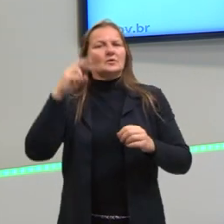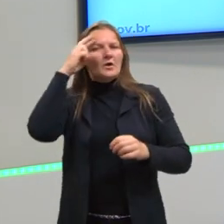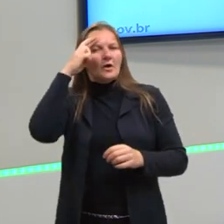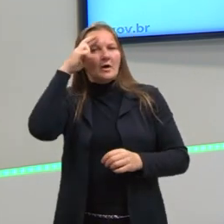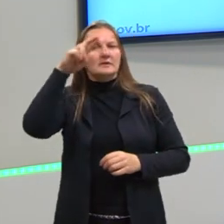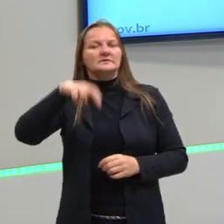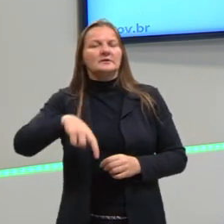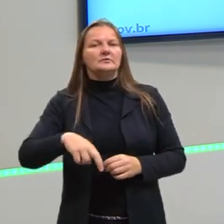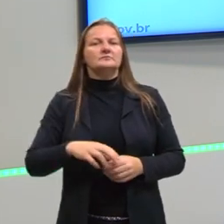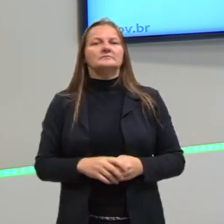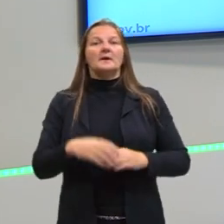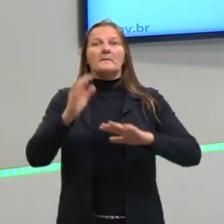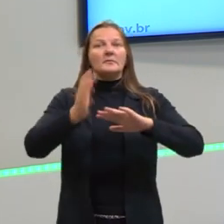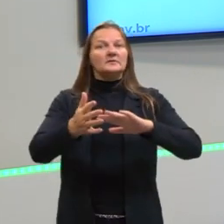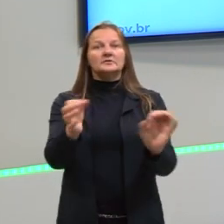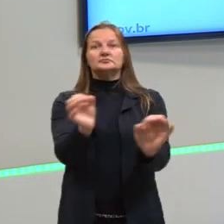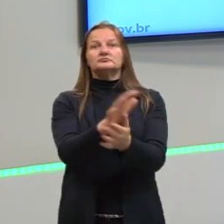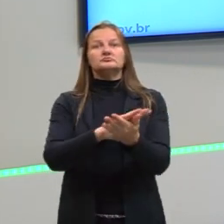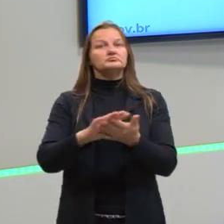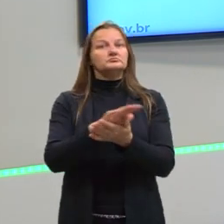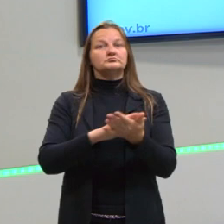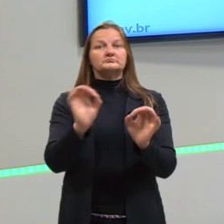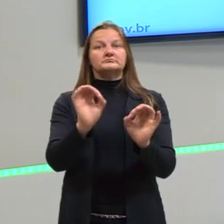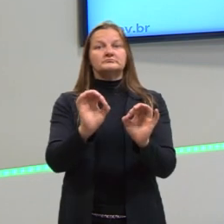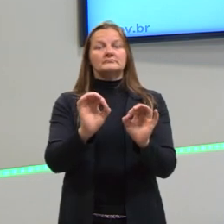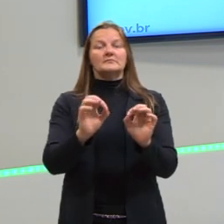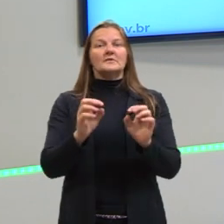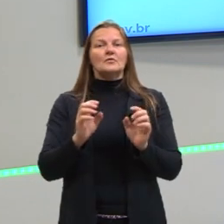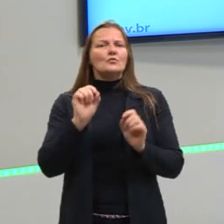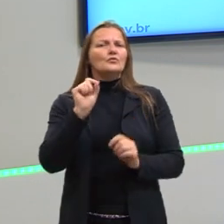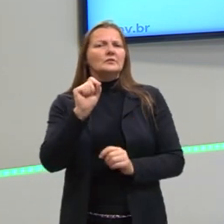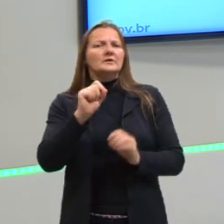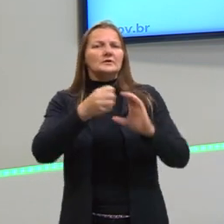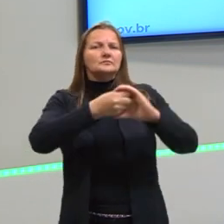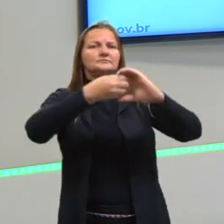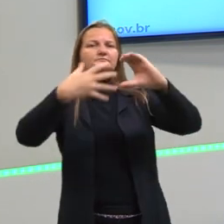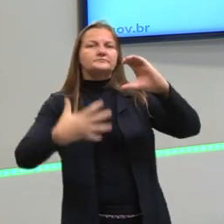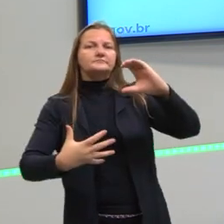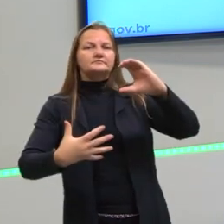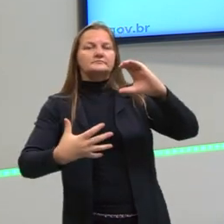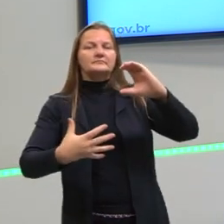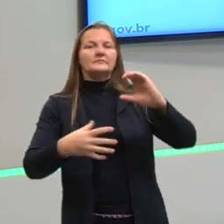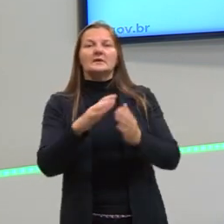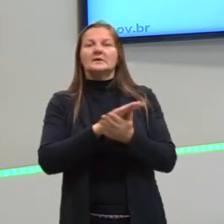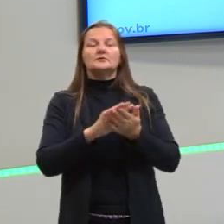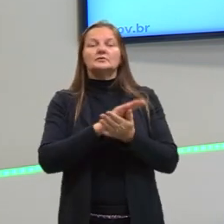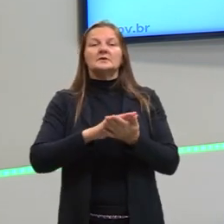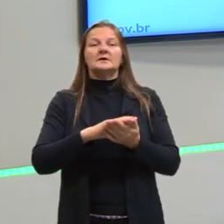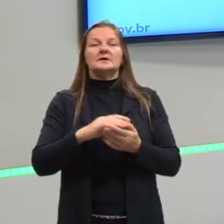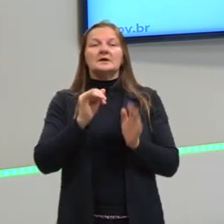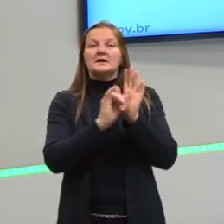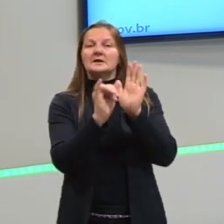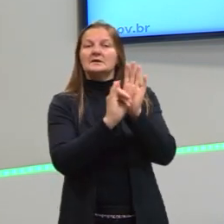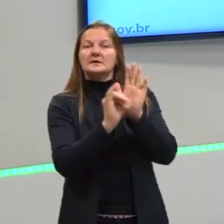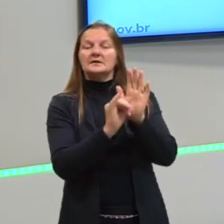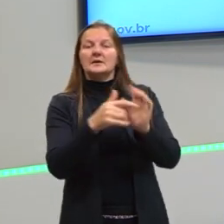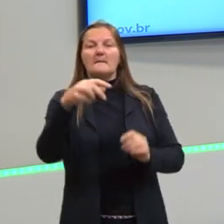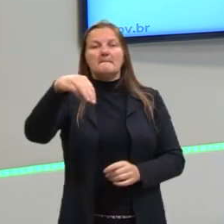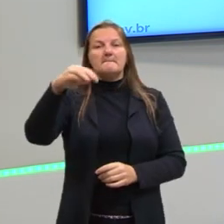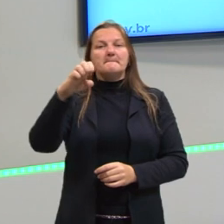razão e a modal a modernidade Então ela tem uma forte característica ela não ter essa meta-narrativa